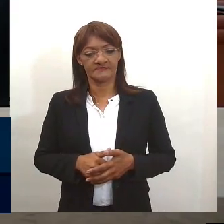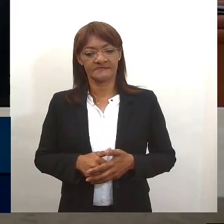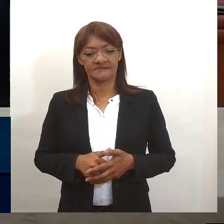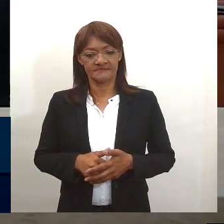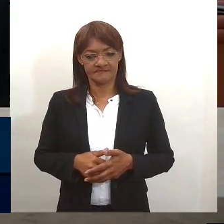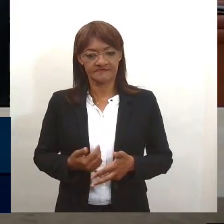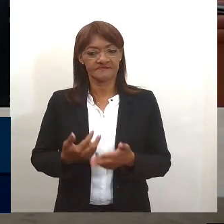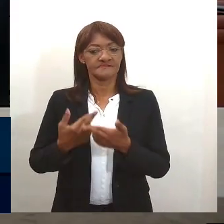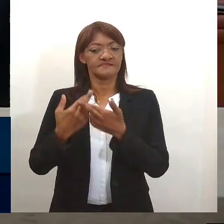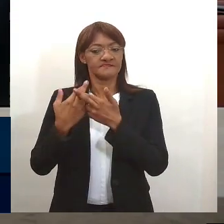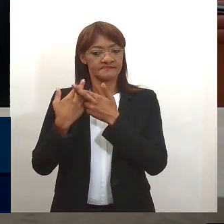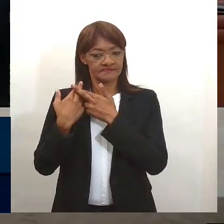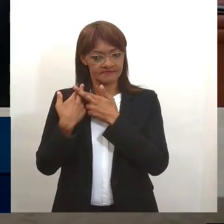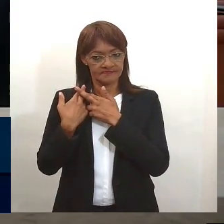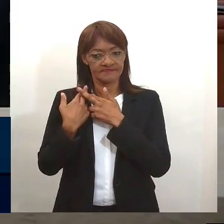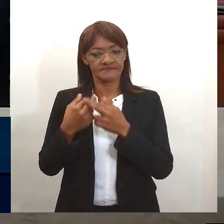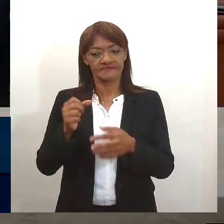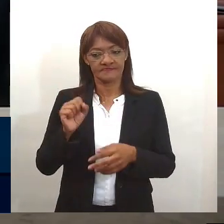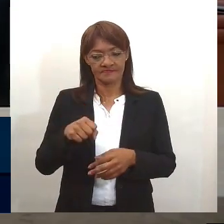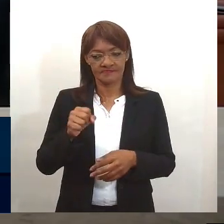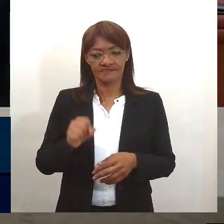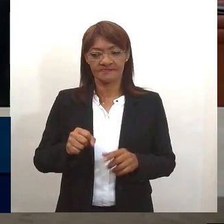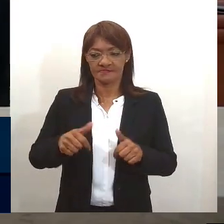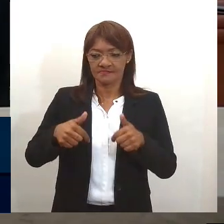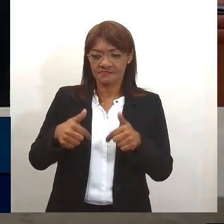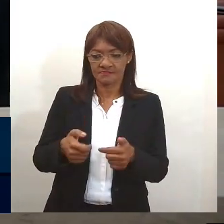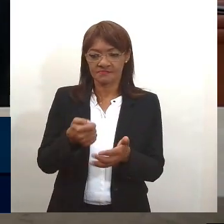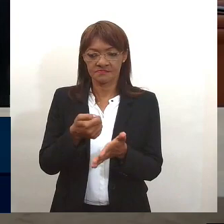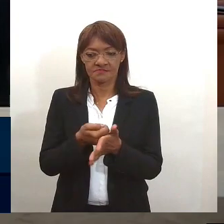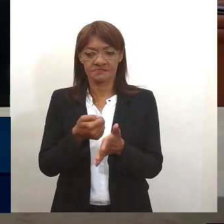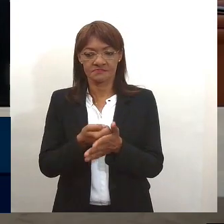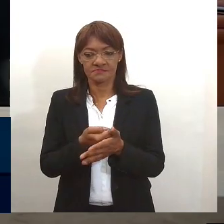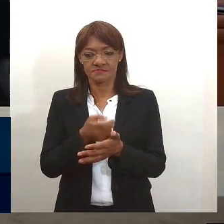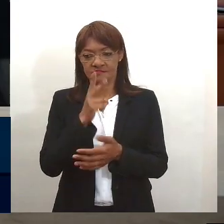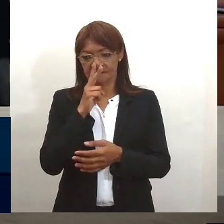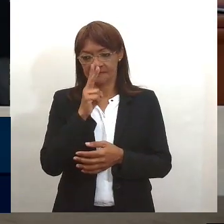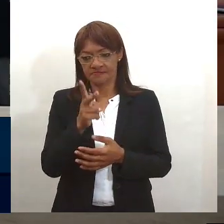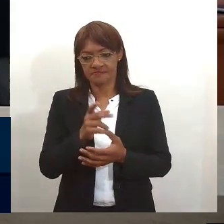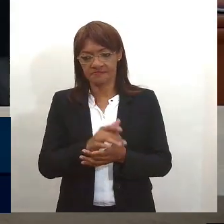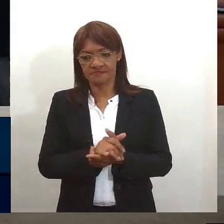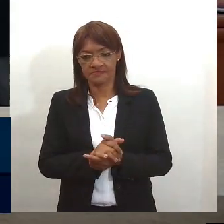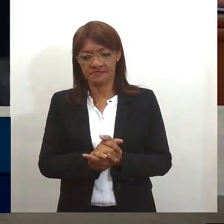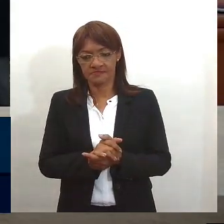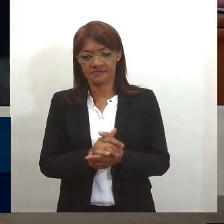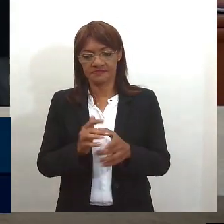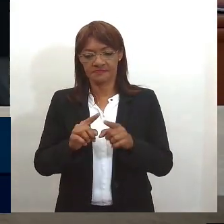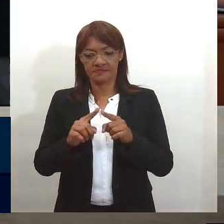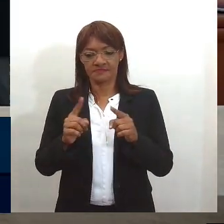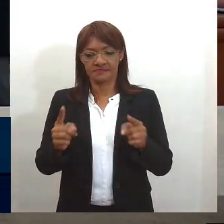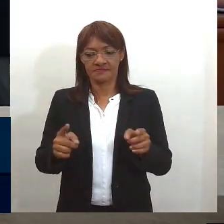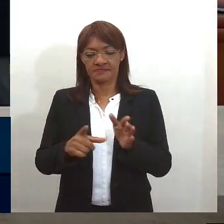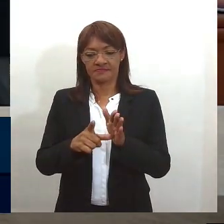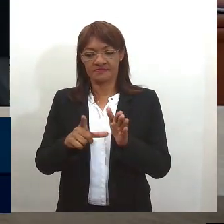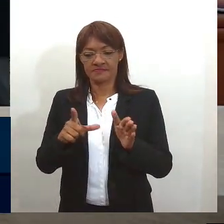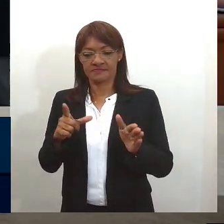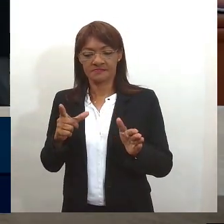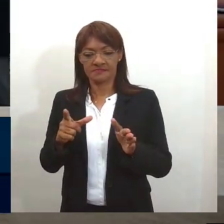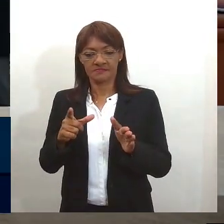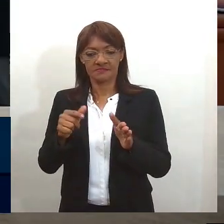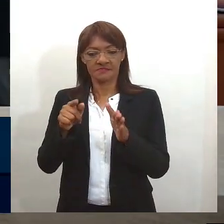uma cobrança muito grande. Mas antes de fazer alguns questionamentos, né, sobre a